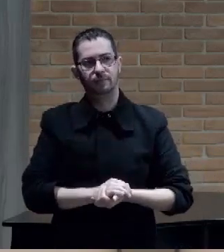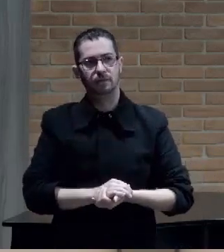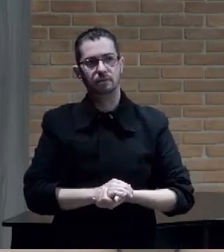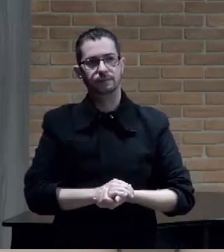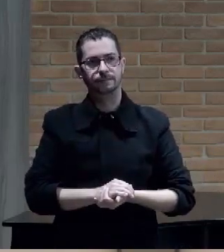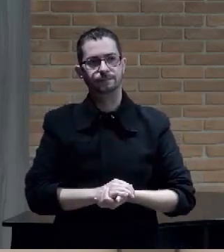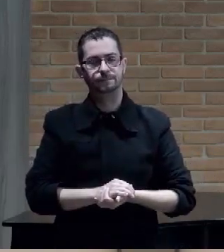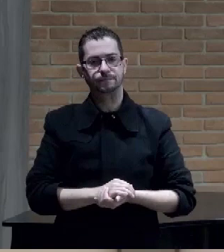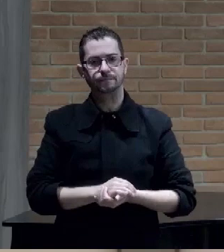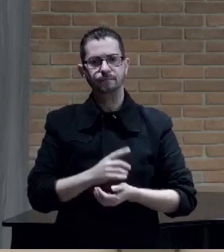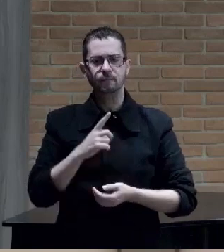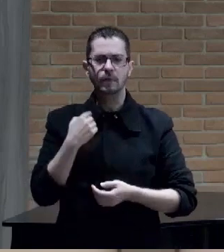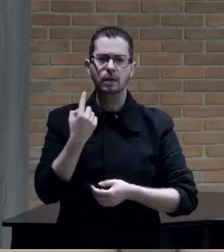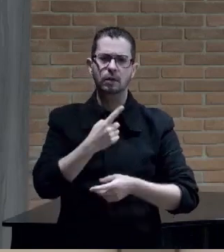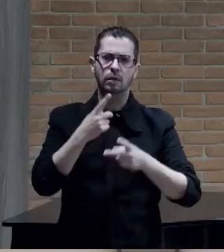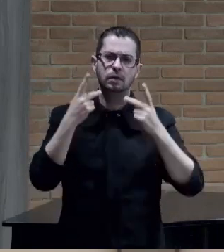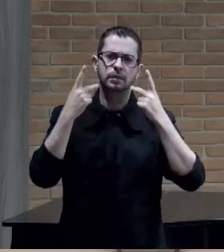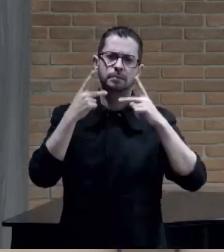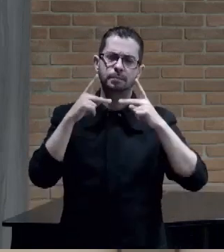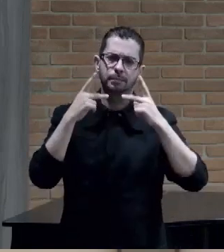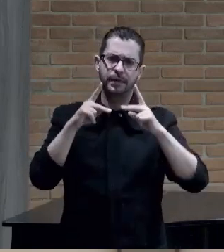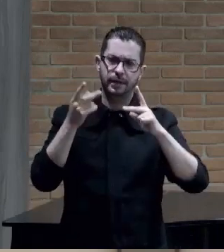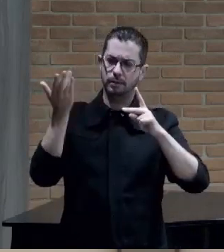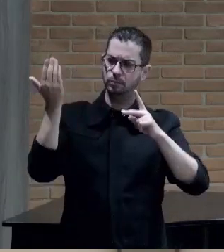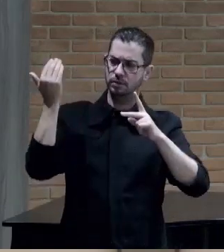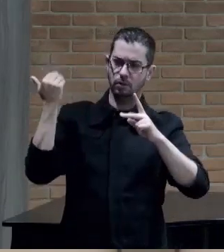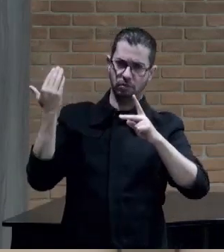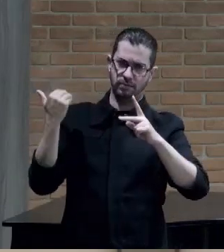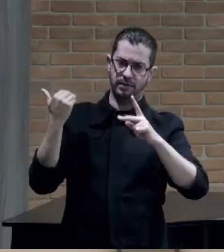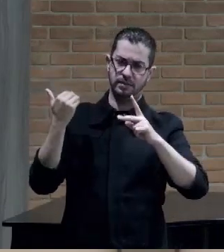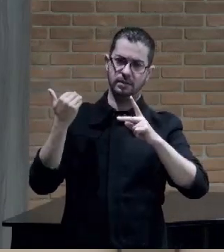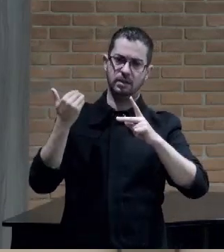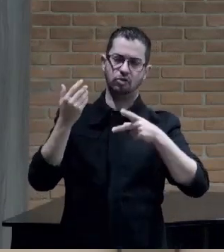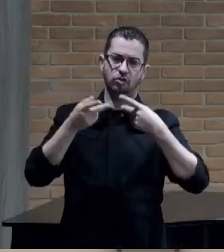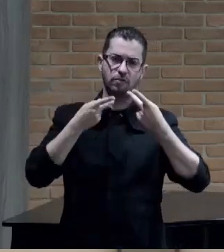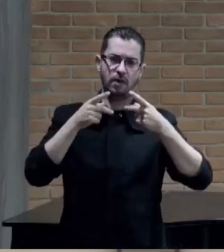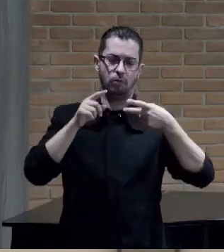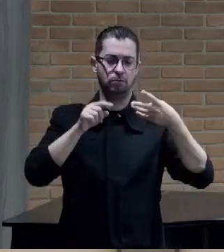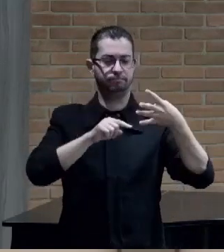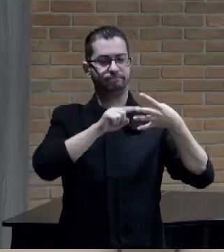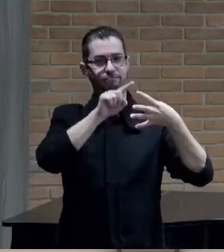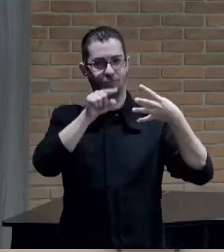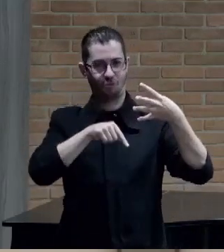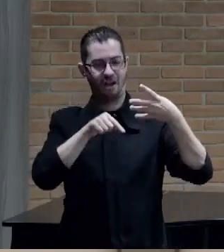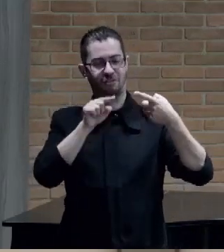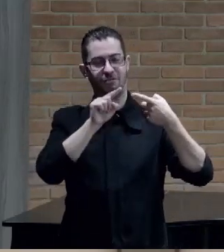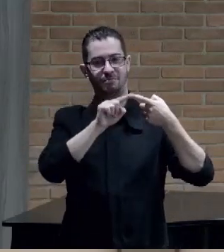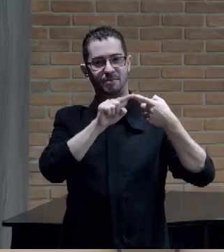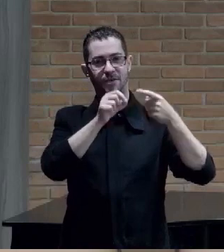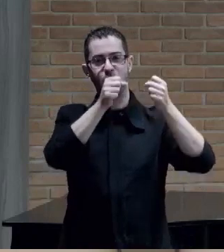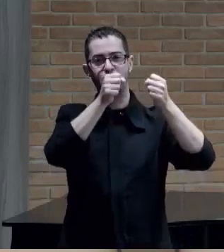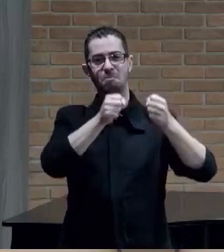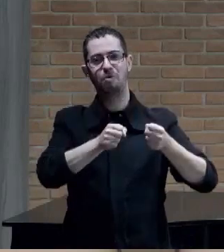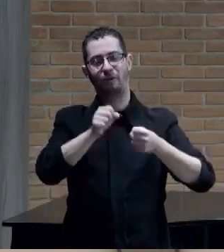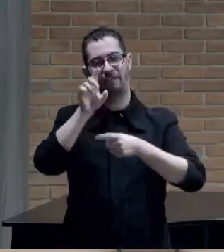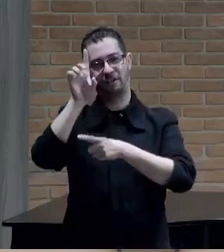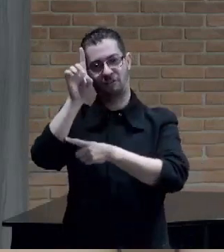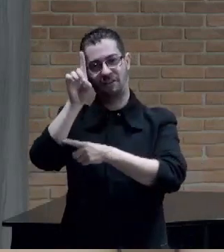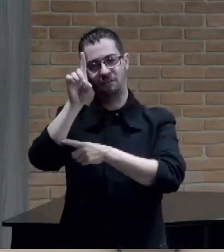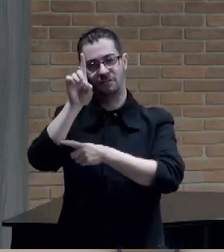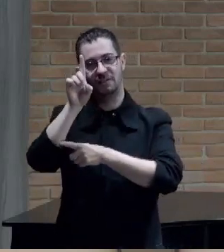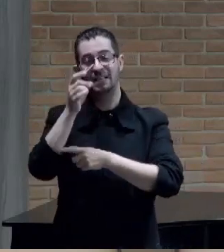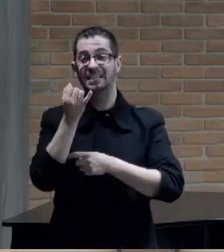pregamos aqui da última vez e falamos sobre o poder. O Evangelho é poderoso. Sem o poder de Deus, o Evangelho seria o